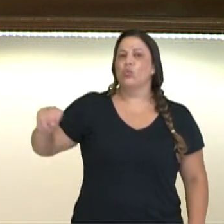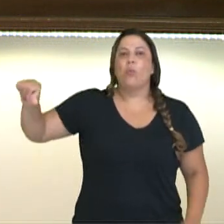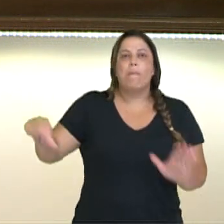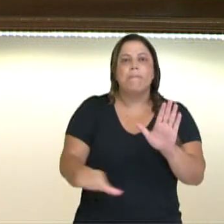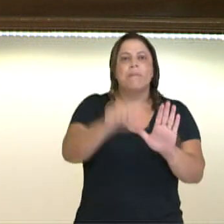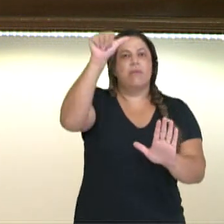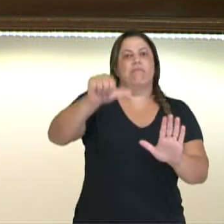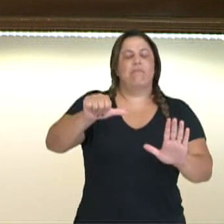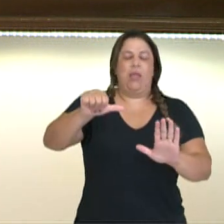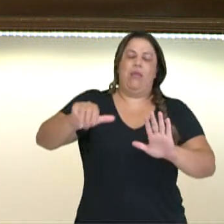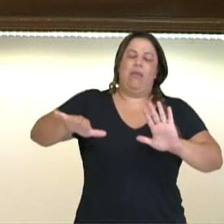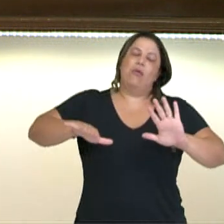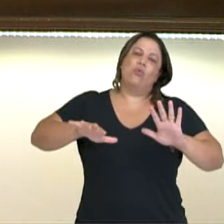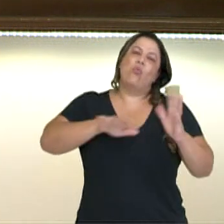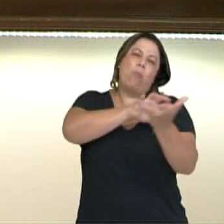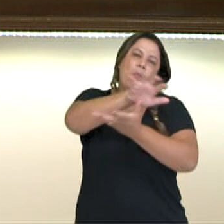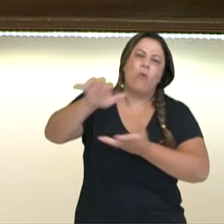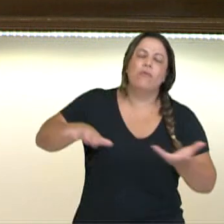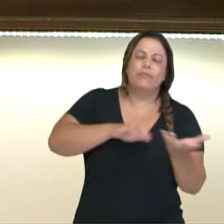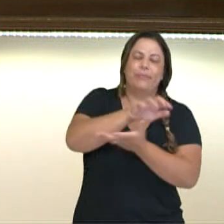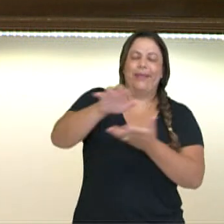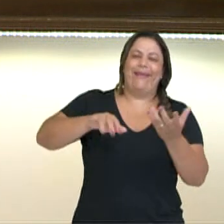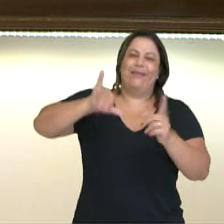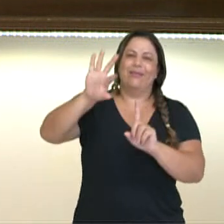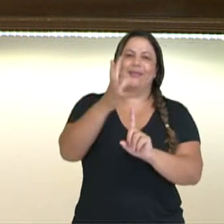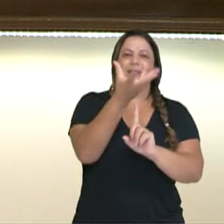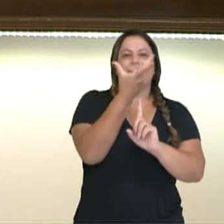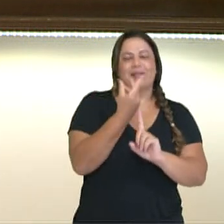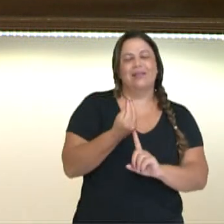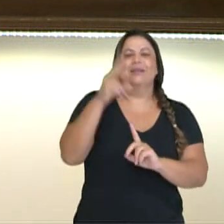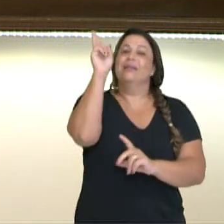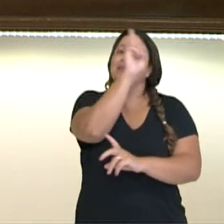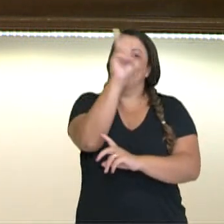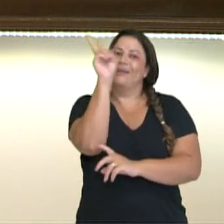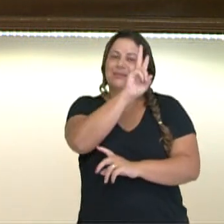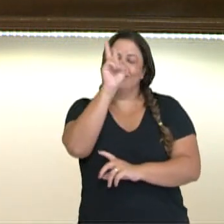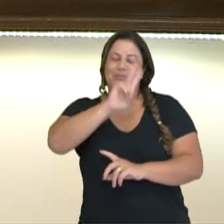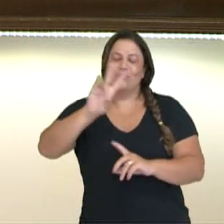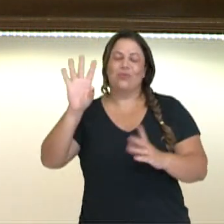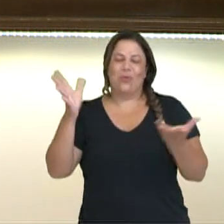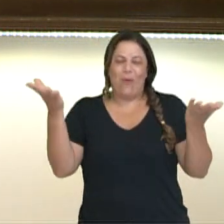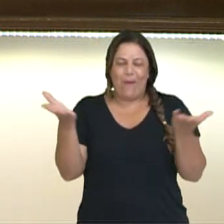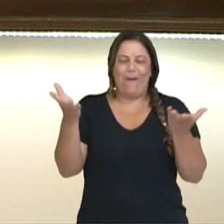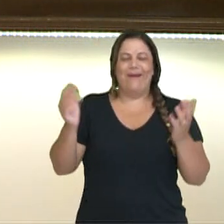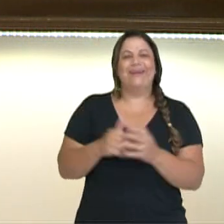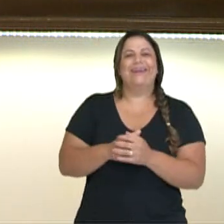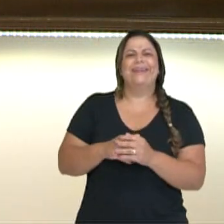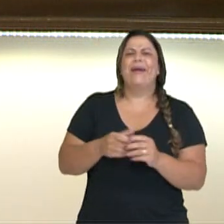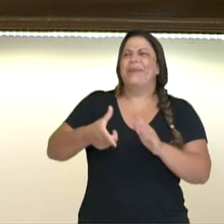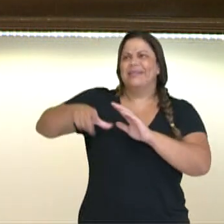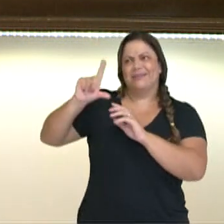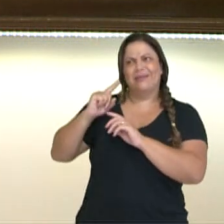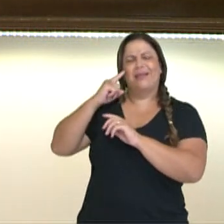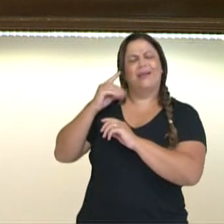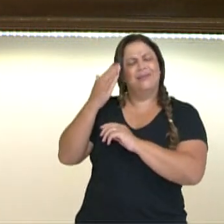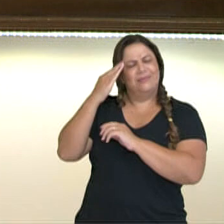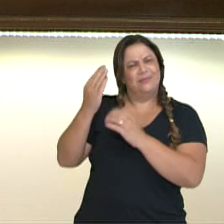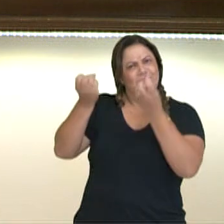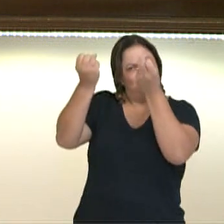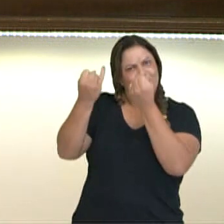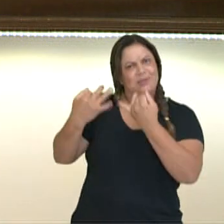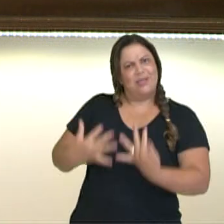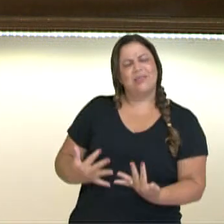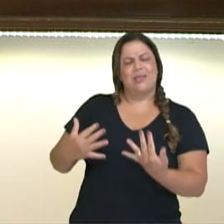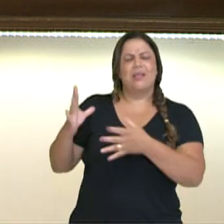da arte. Mas antes de falar sobre exemplos e práticas e artistas, a gente tem que entender o contexto histórico da